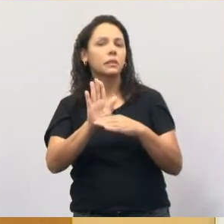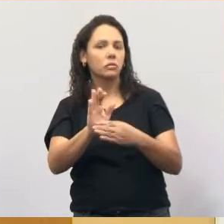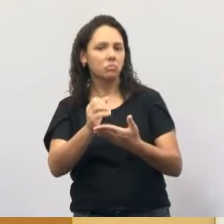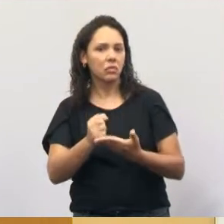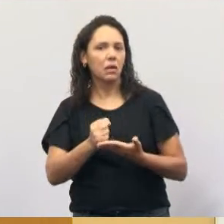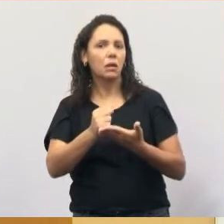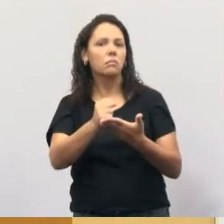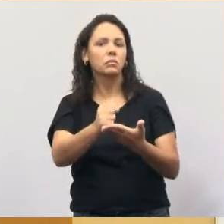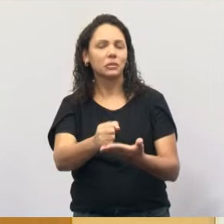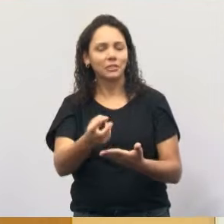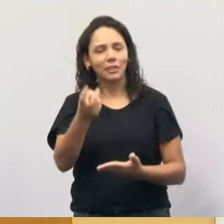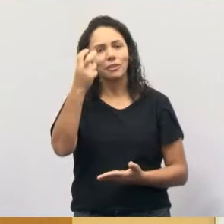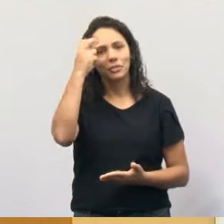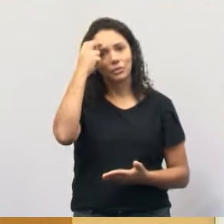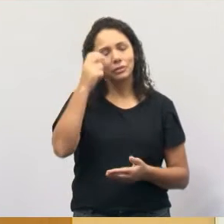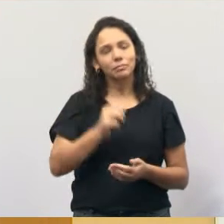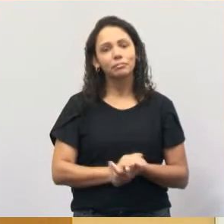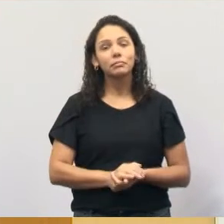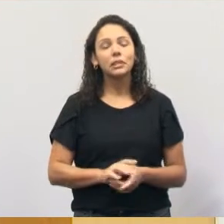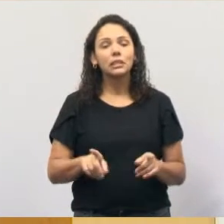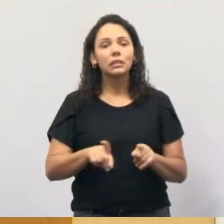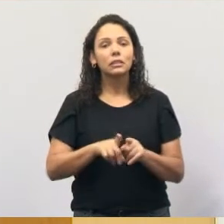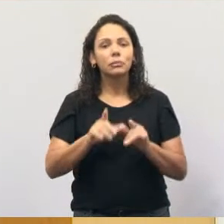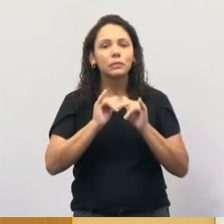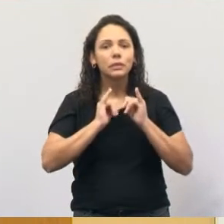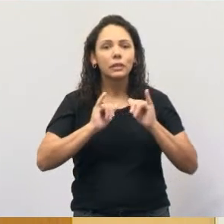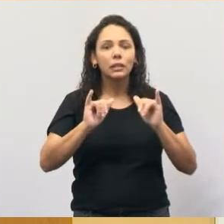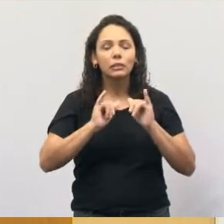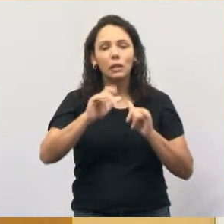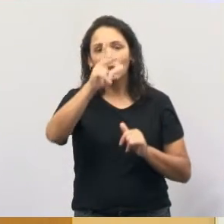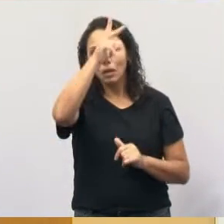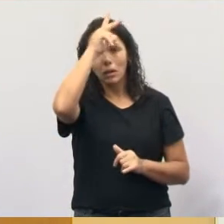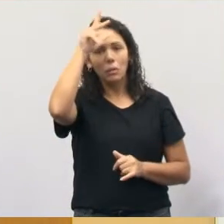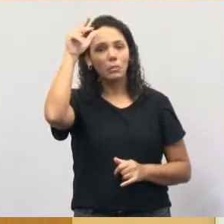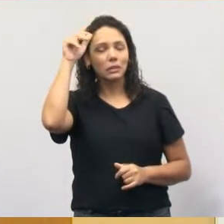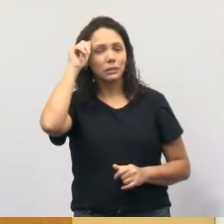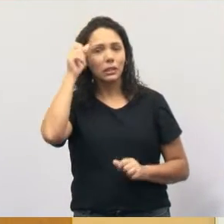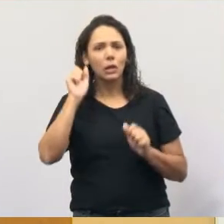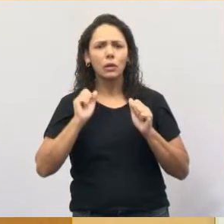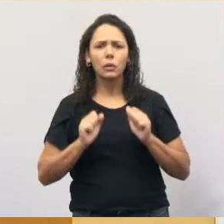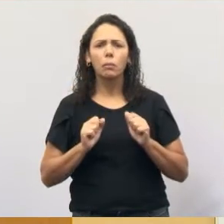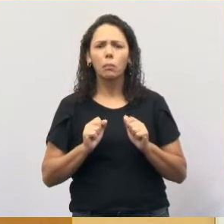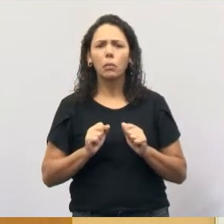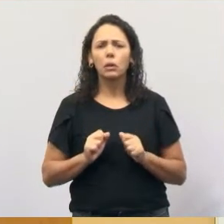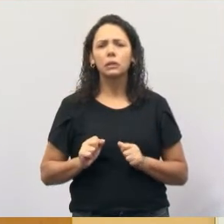nós podemos, talvez, elevar um pouco mais os investimentos